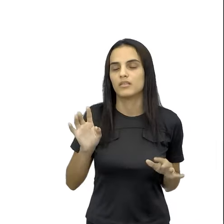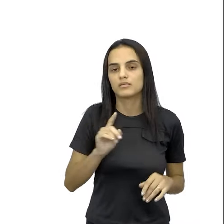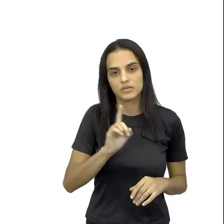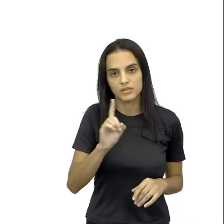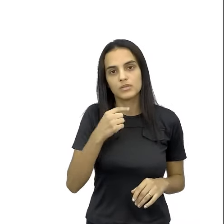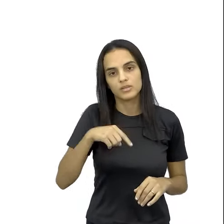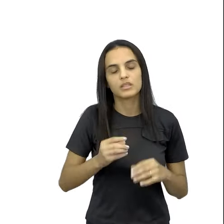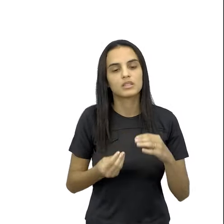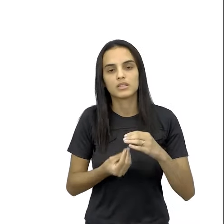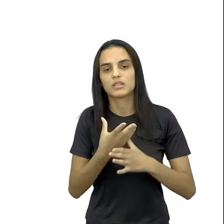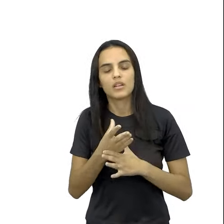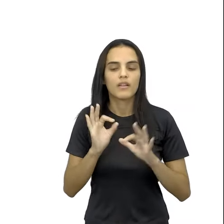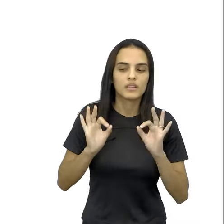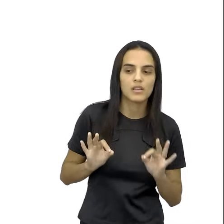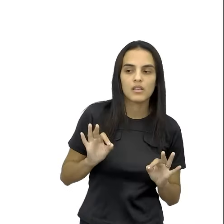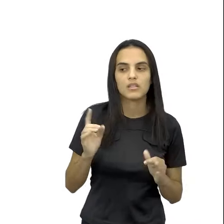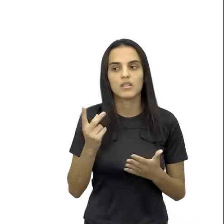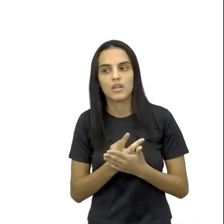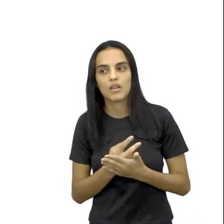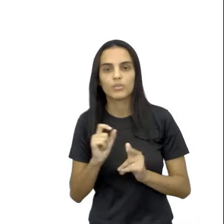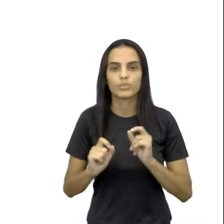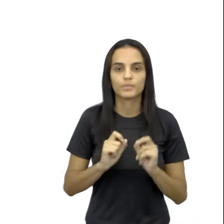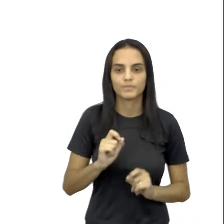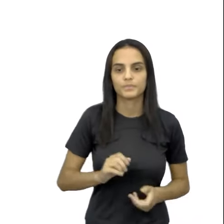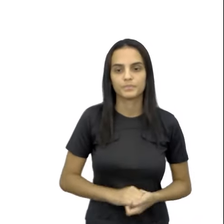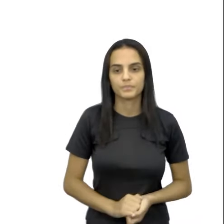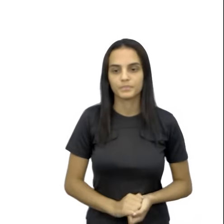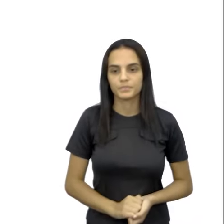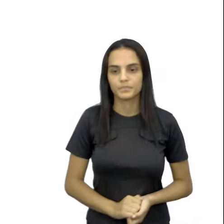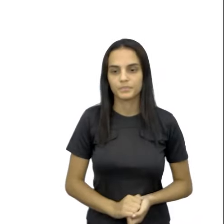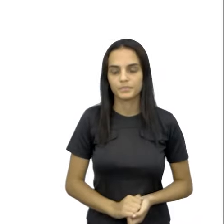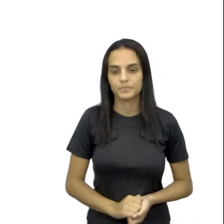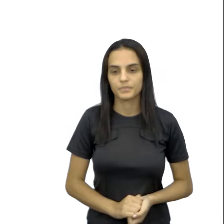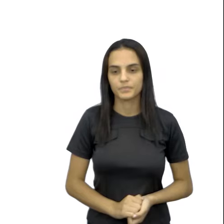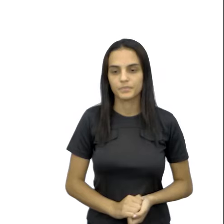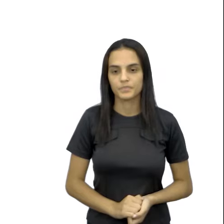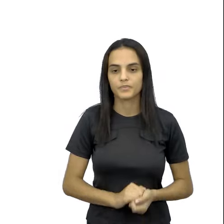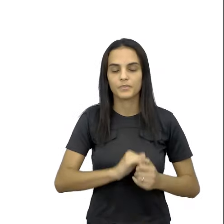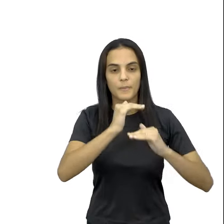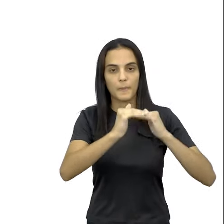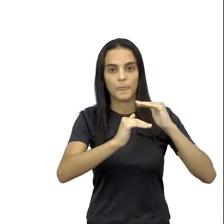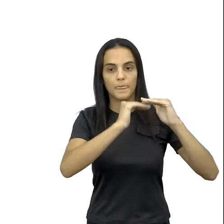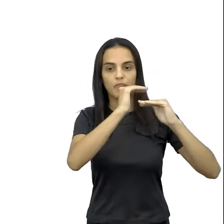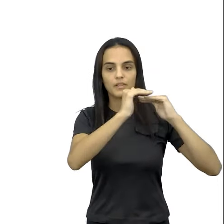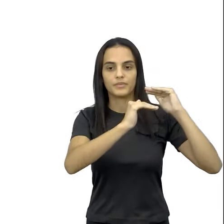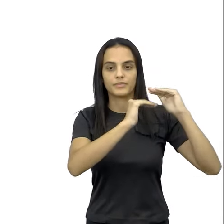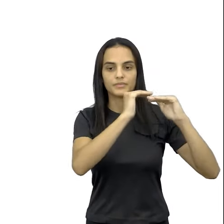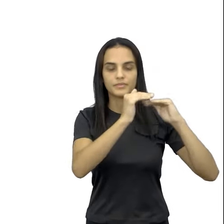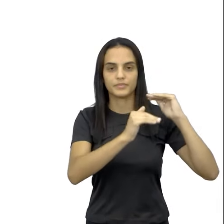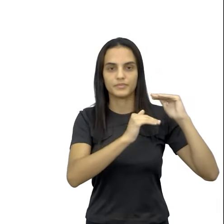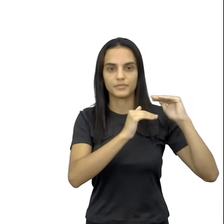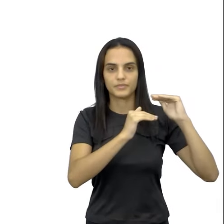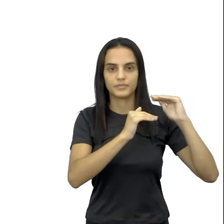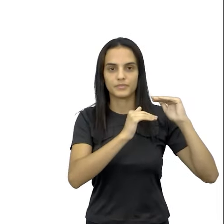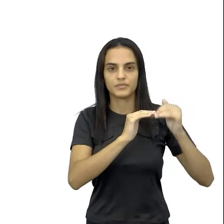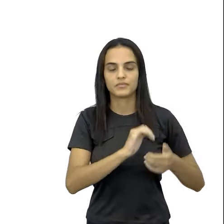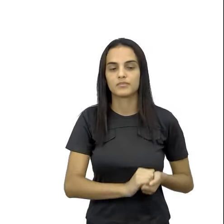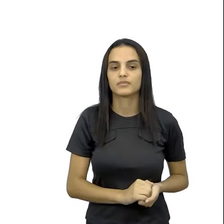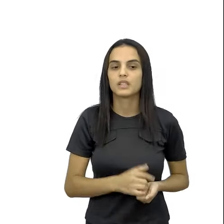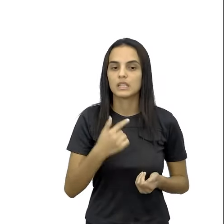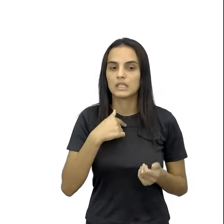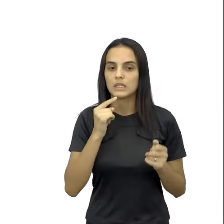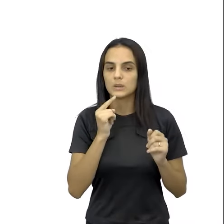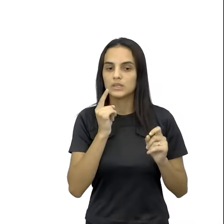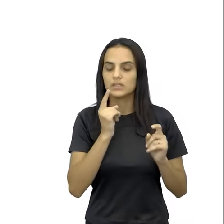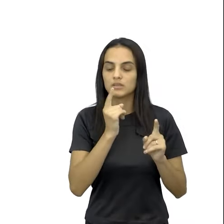criar condições para isso. E aí no desenvolvimento, né? O que eu